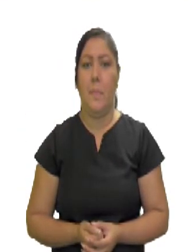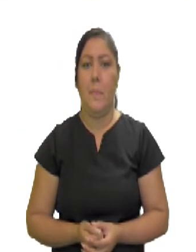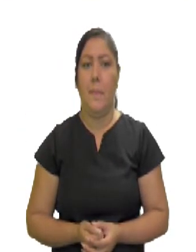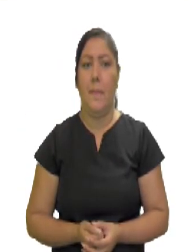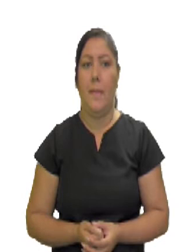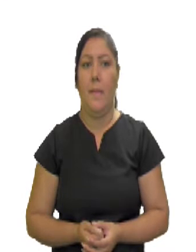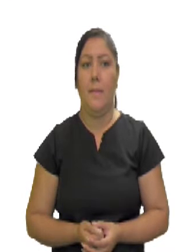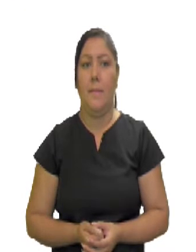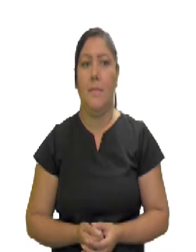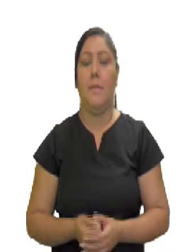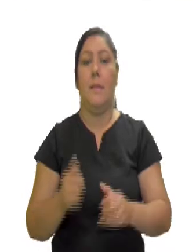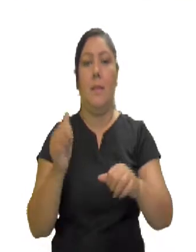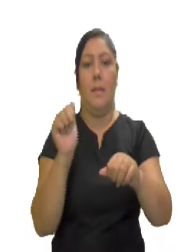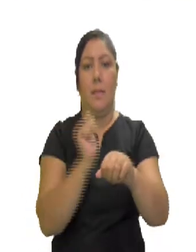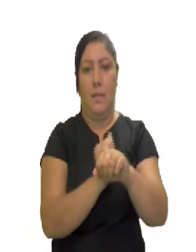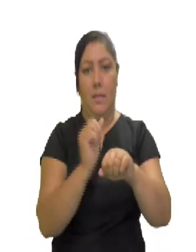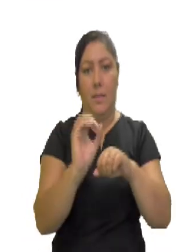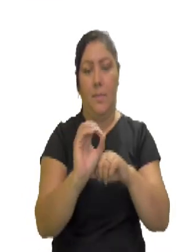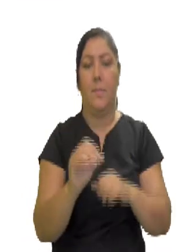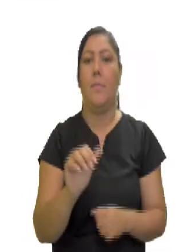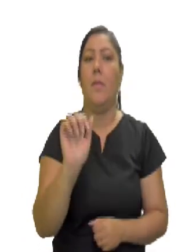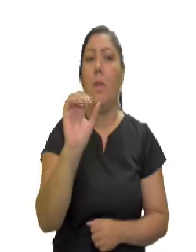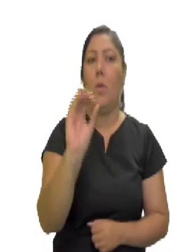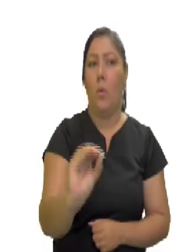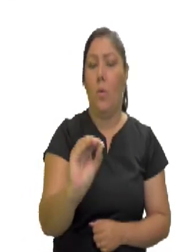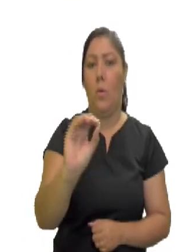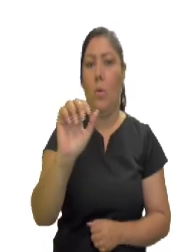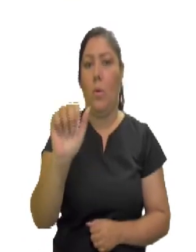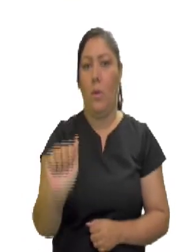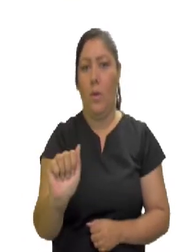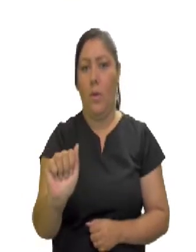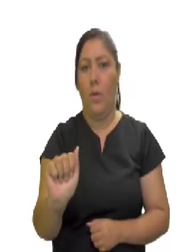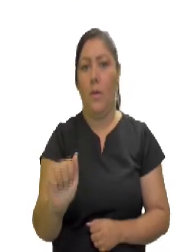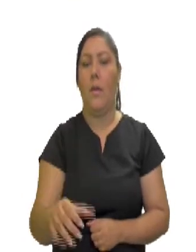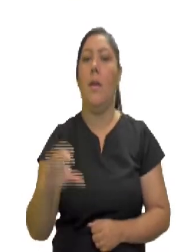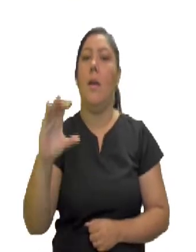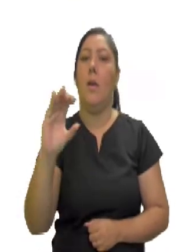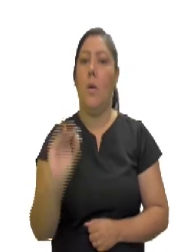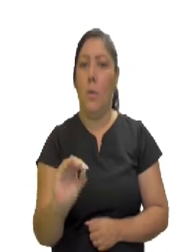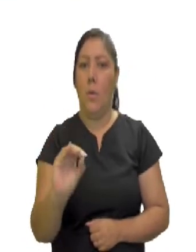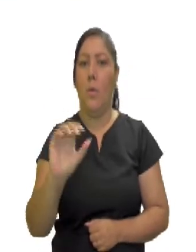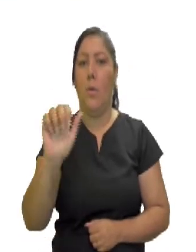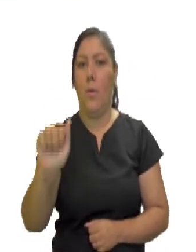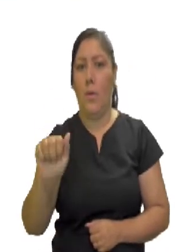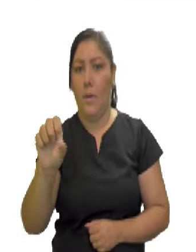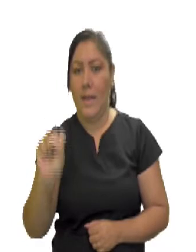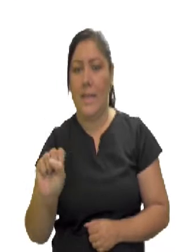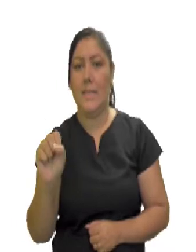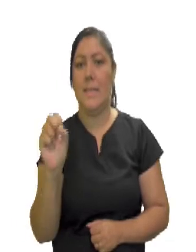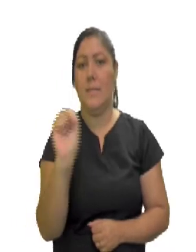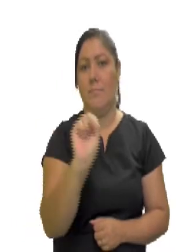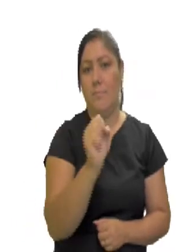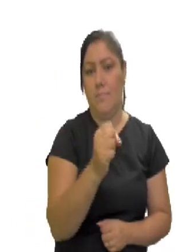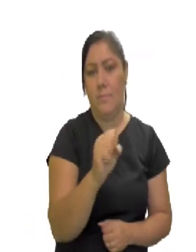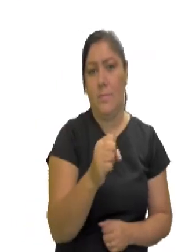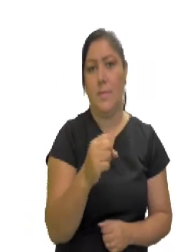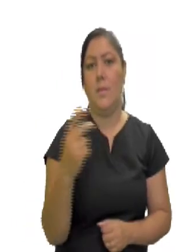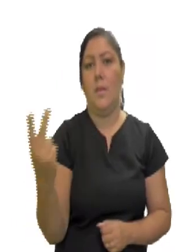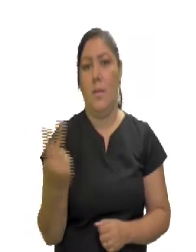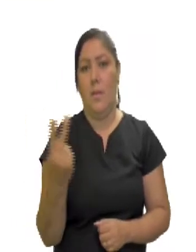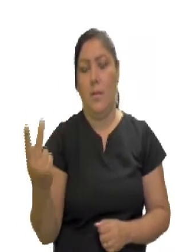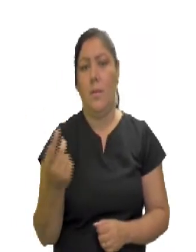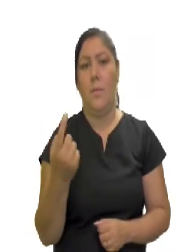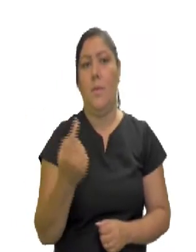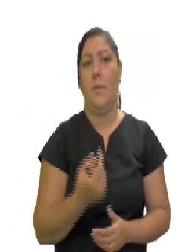Os artigos são o, a, os, as, estão no singular e no plural, os artigos determinados. E